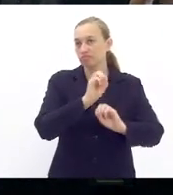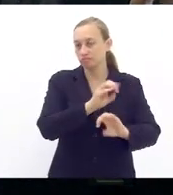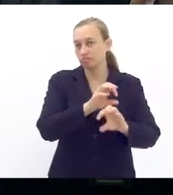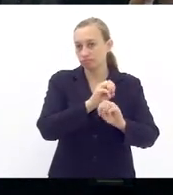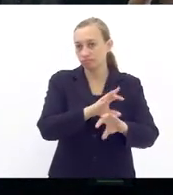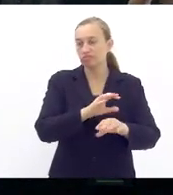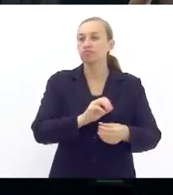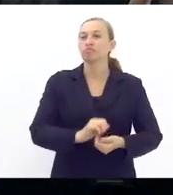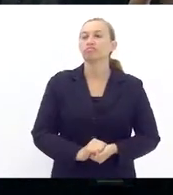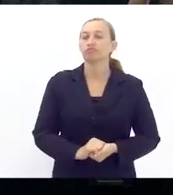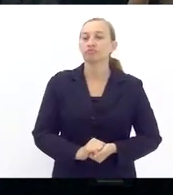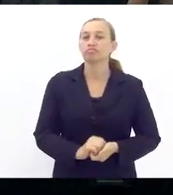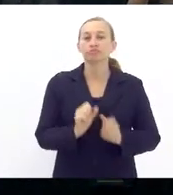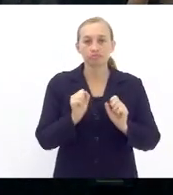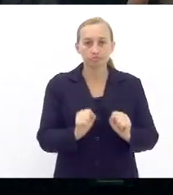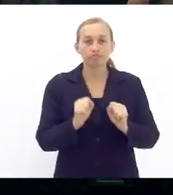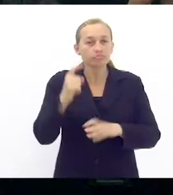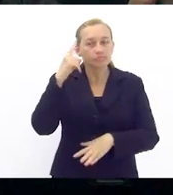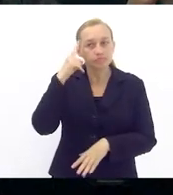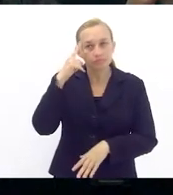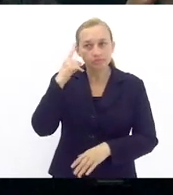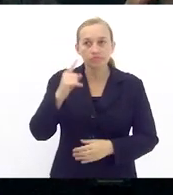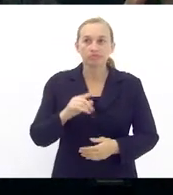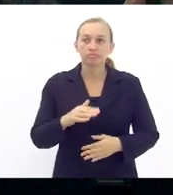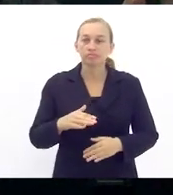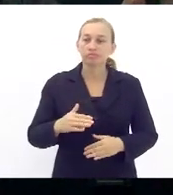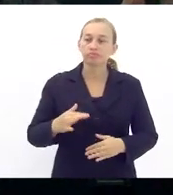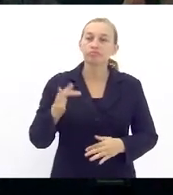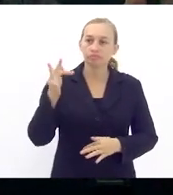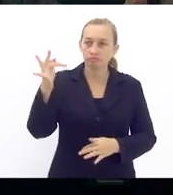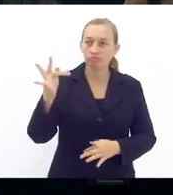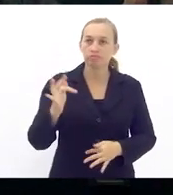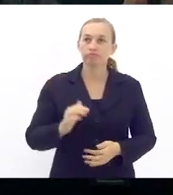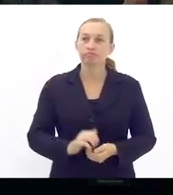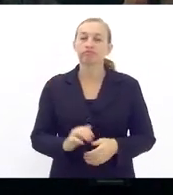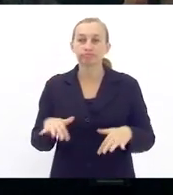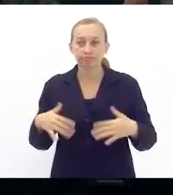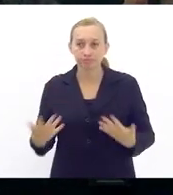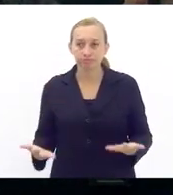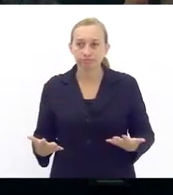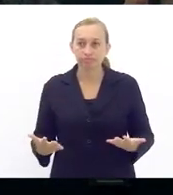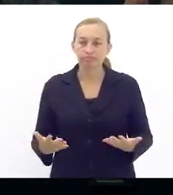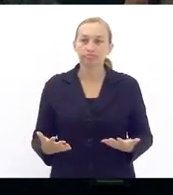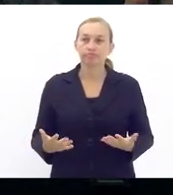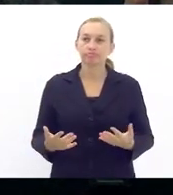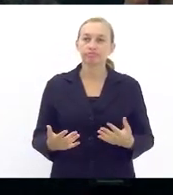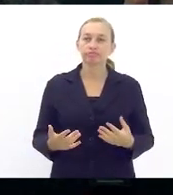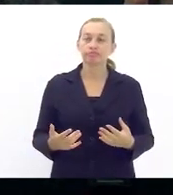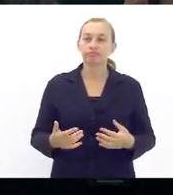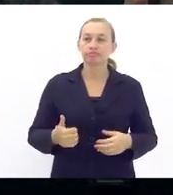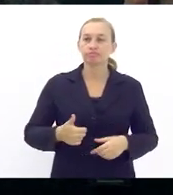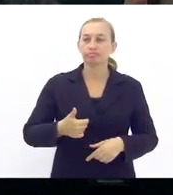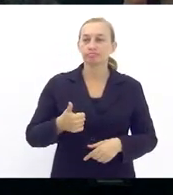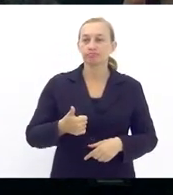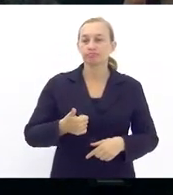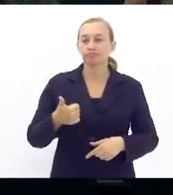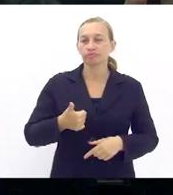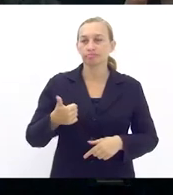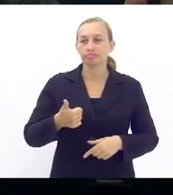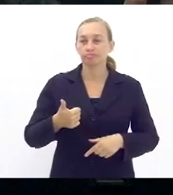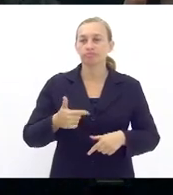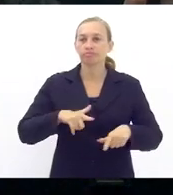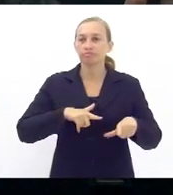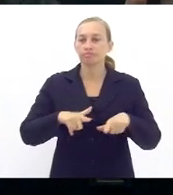educação para que a gente pudesse pensar isso mais à frente então Esses foram os primeiros atos a gente